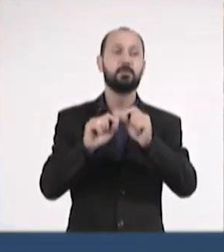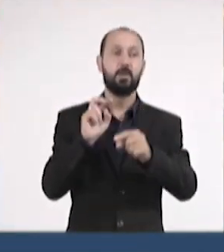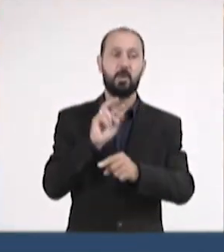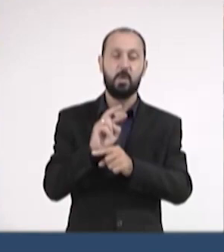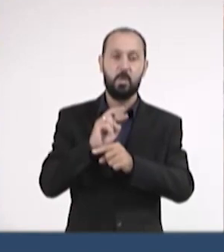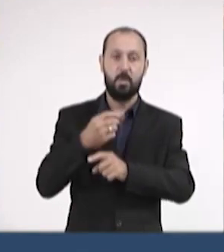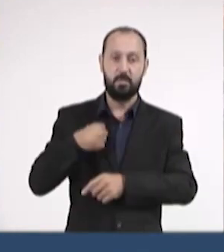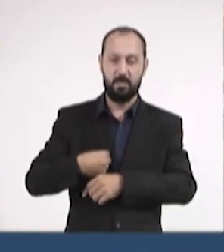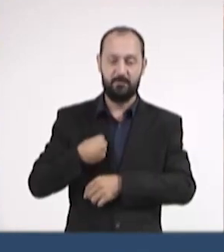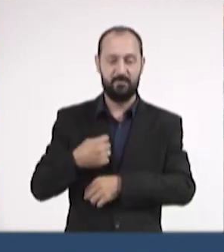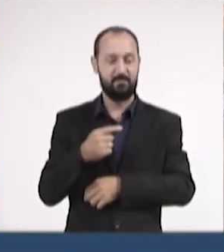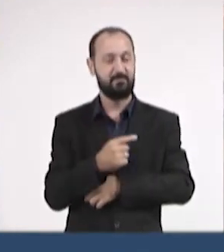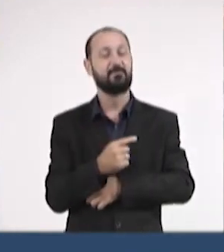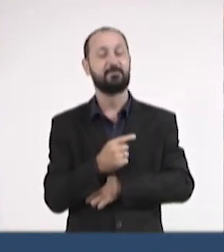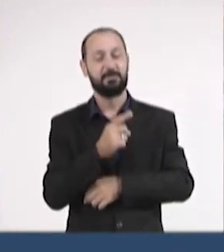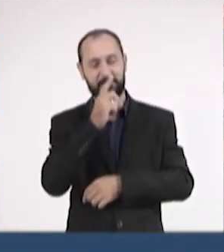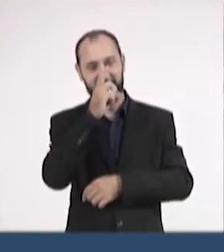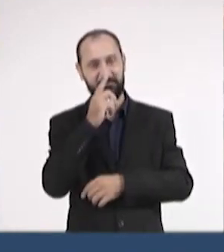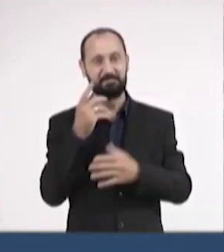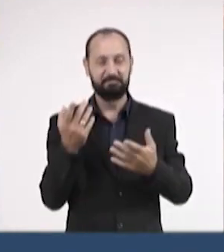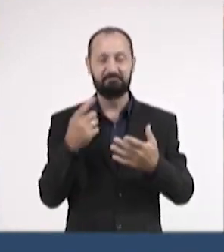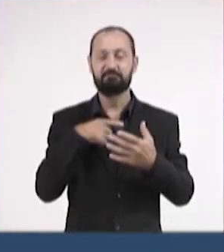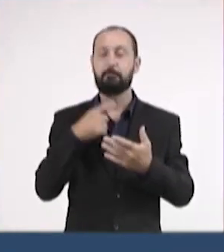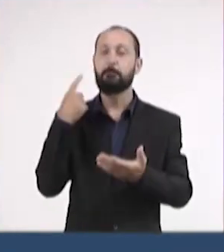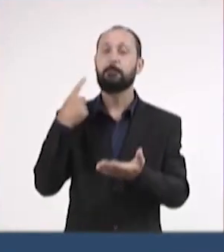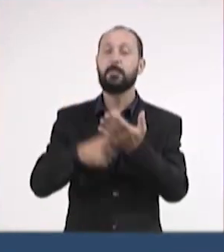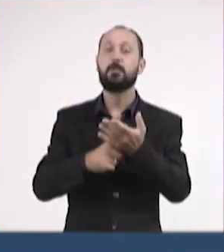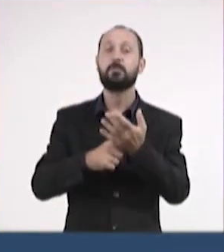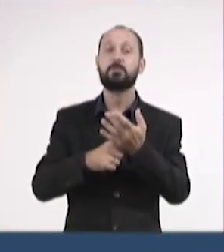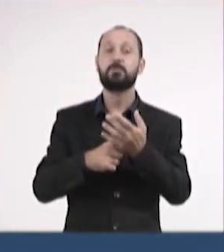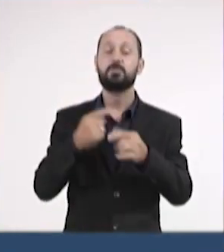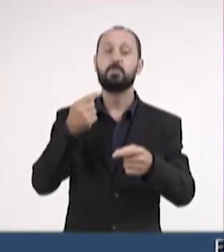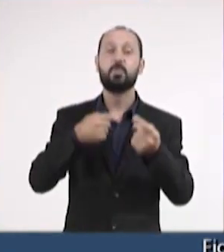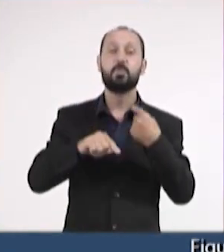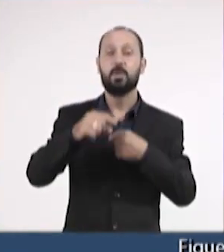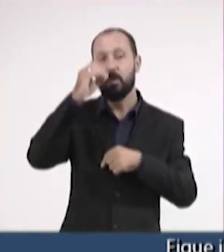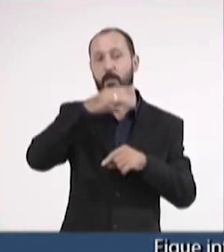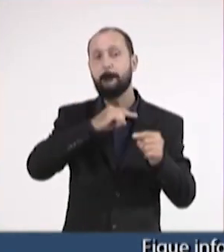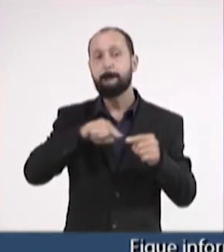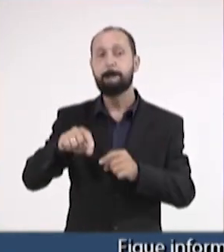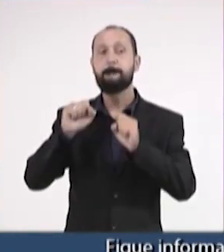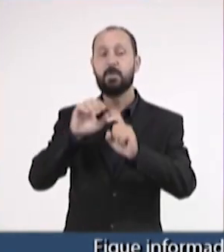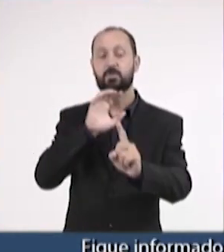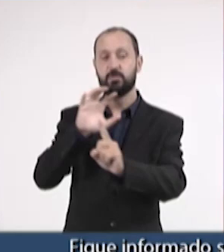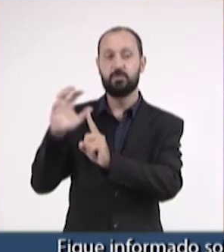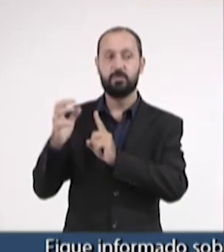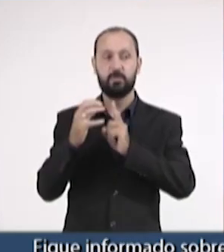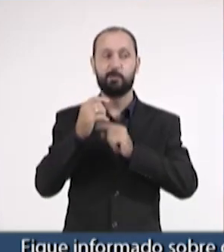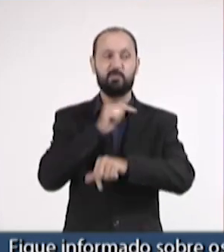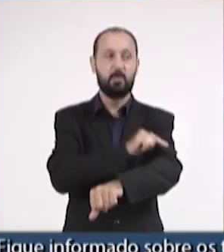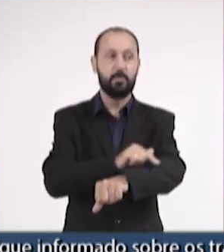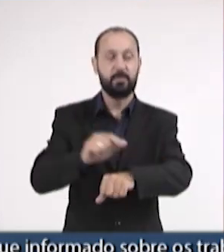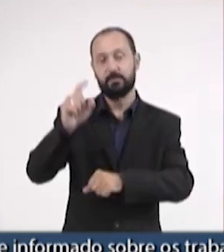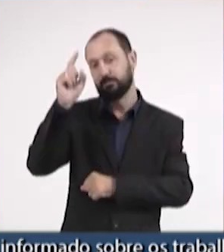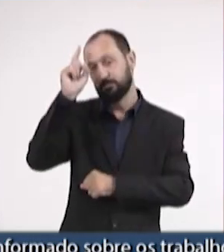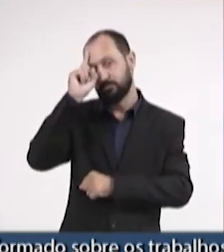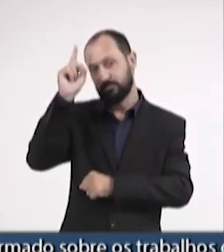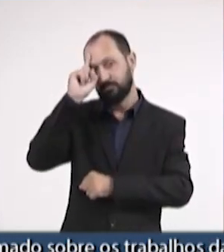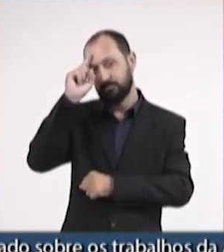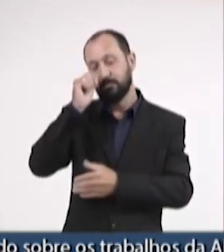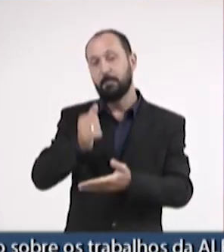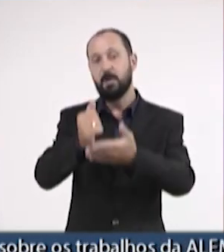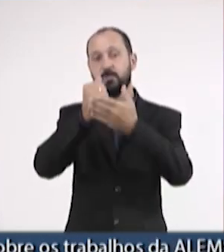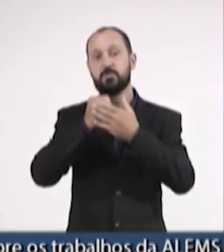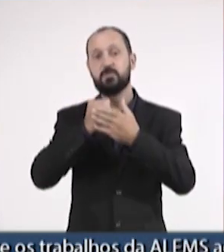manutenção das vidas das mulheres. O compromisso de ser contra a violência precisa impactar sobre as nossas atitudes cotidianas em prol